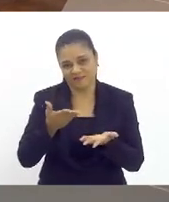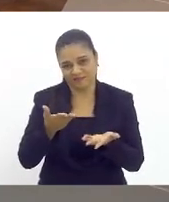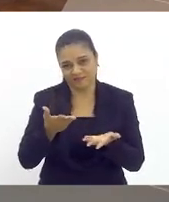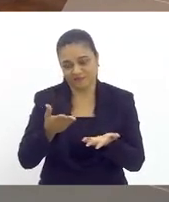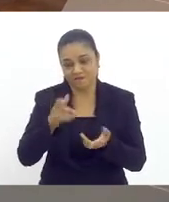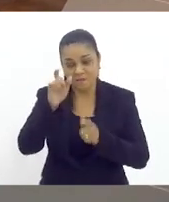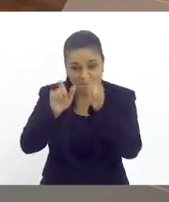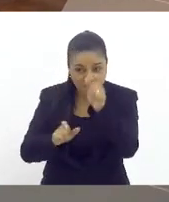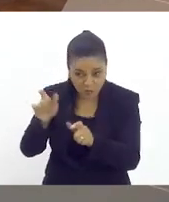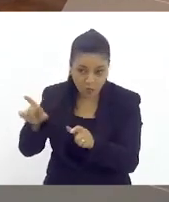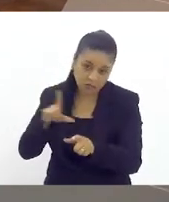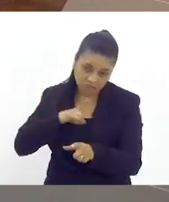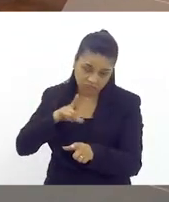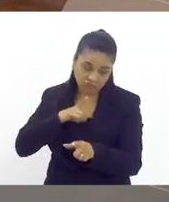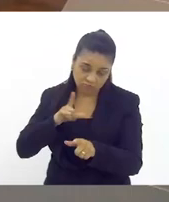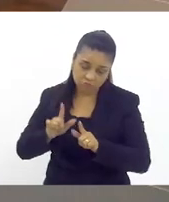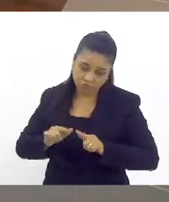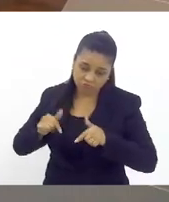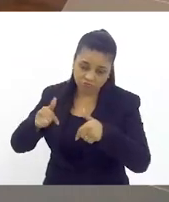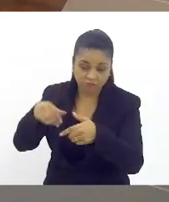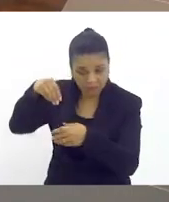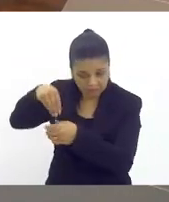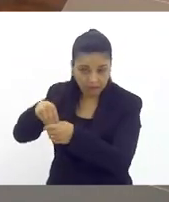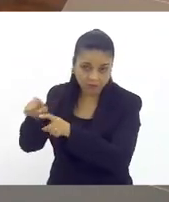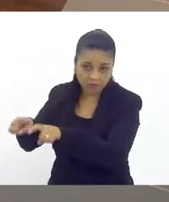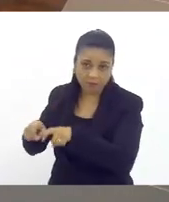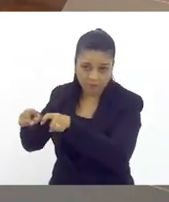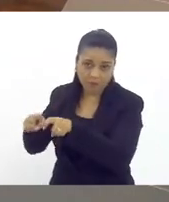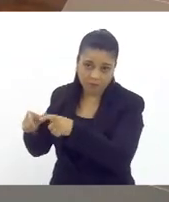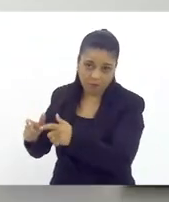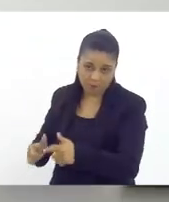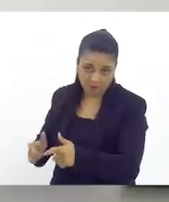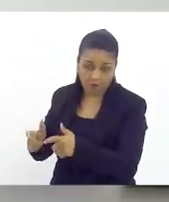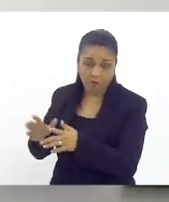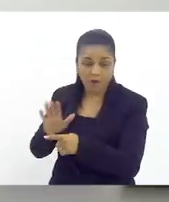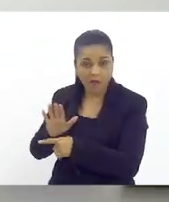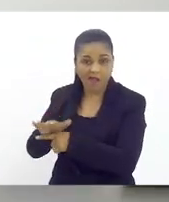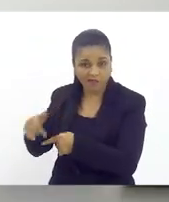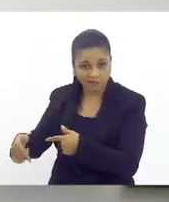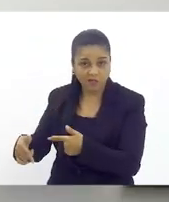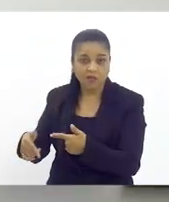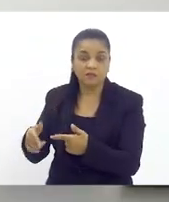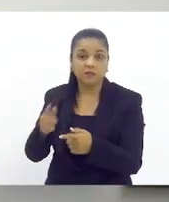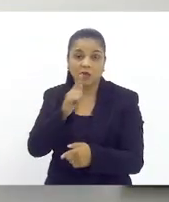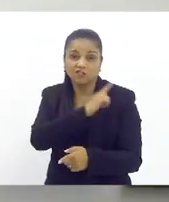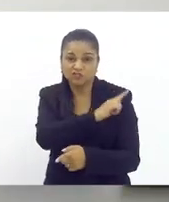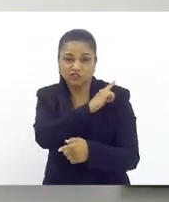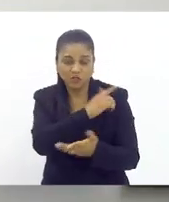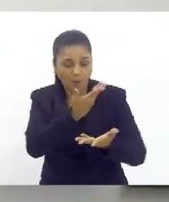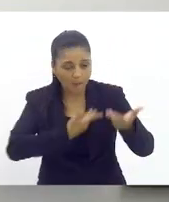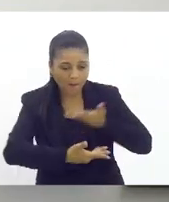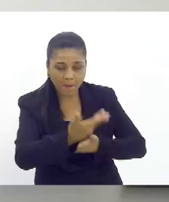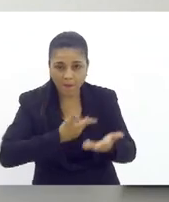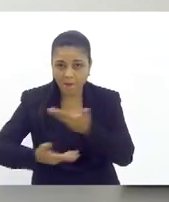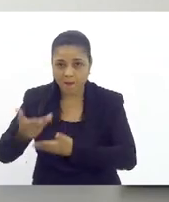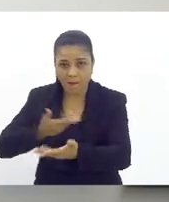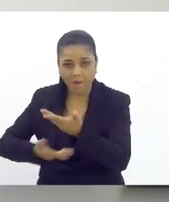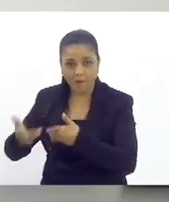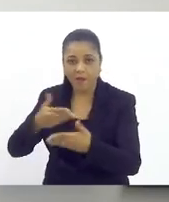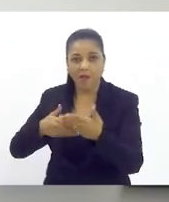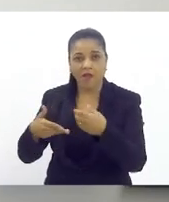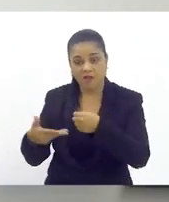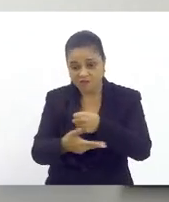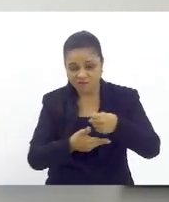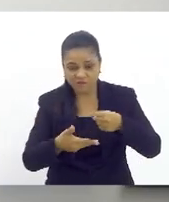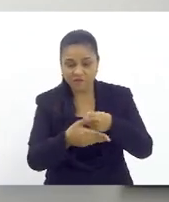aqui que estão dispostas a fazer isso dentro da sua propriedade né para essa contribuição então Essa gestão participativa essa articulação e essa fundamentação